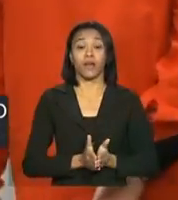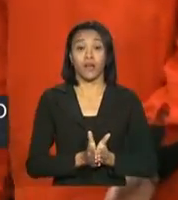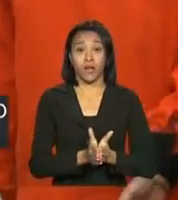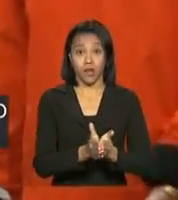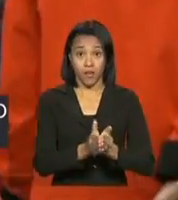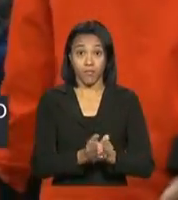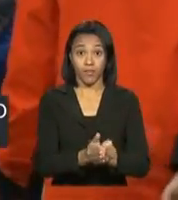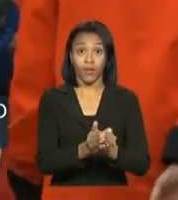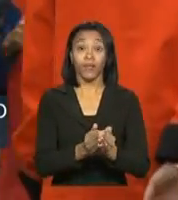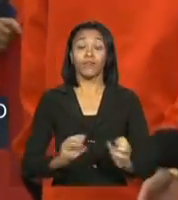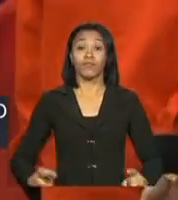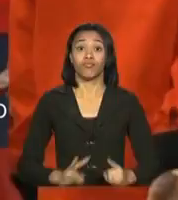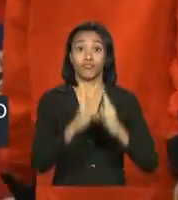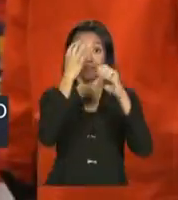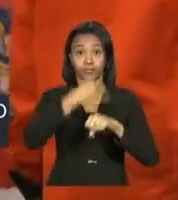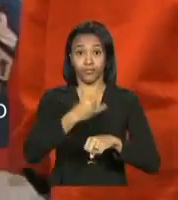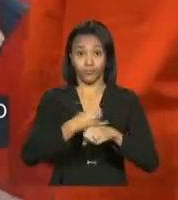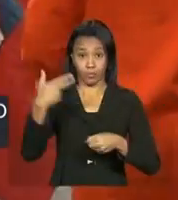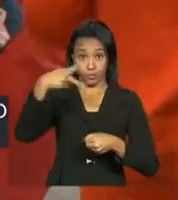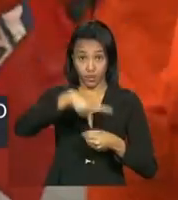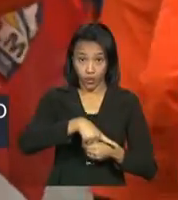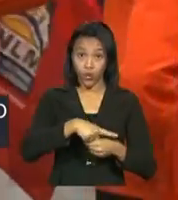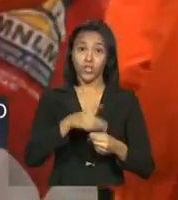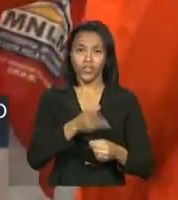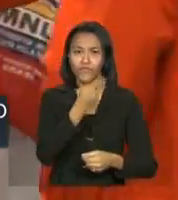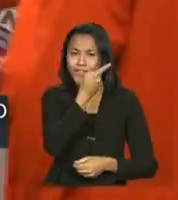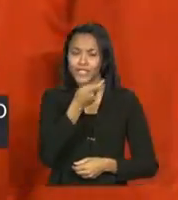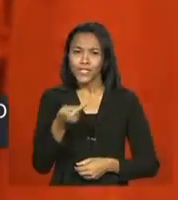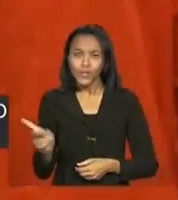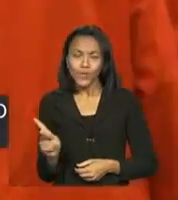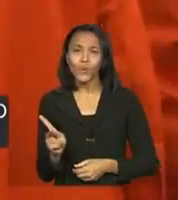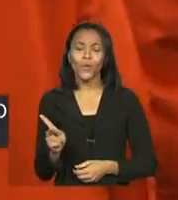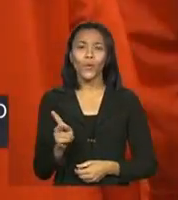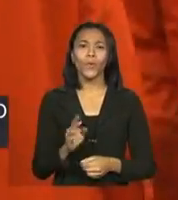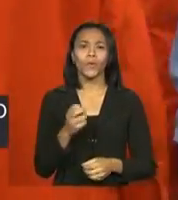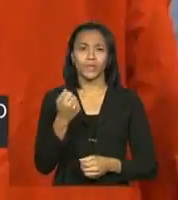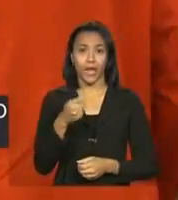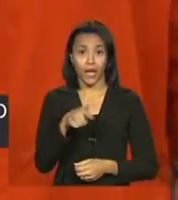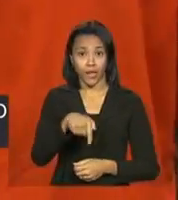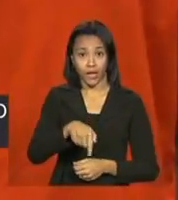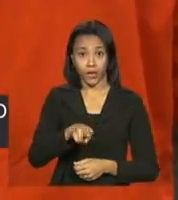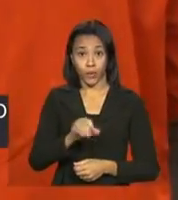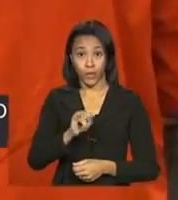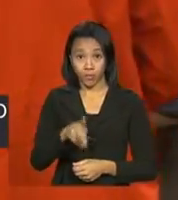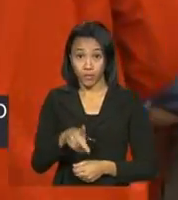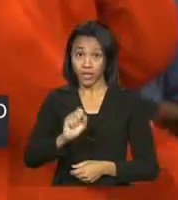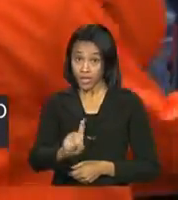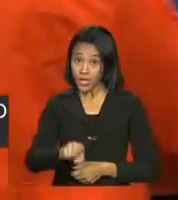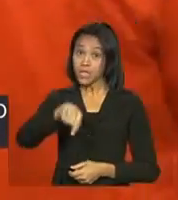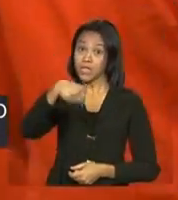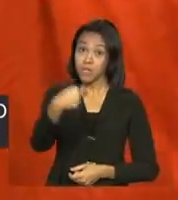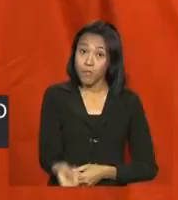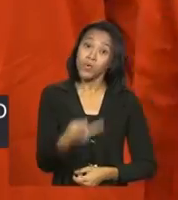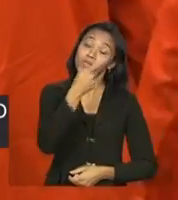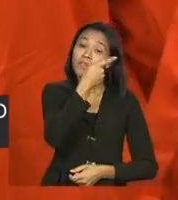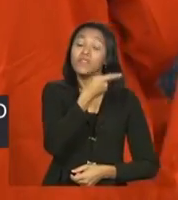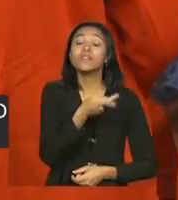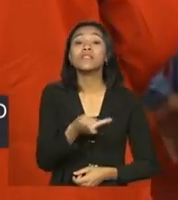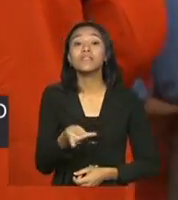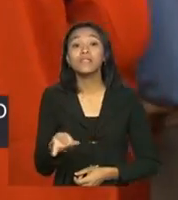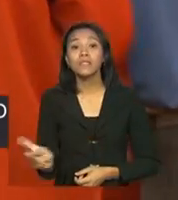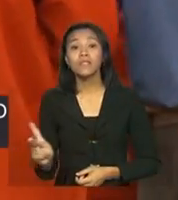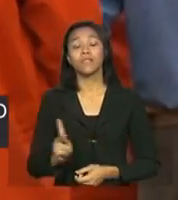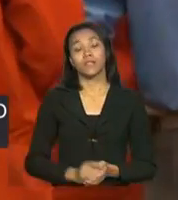presidenta visitou as instalações do estaleiro da Quip. E logo depois desta visita